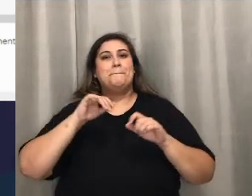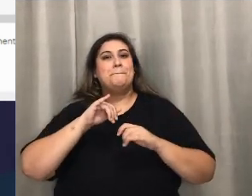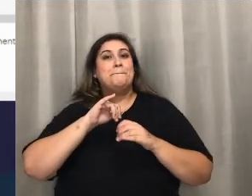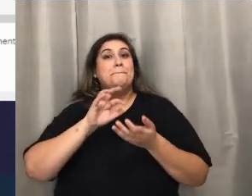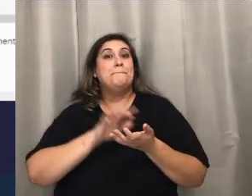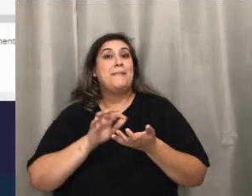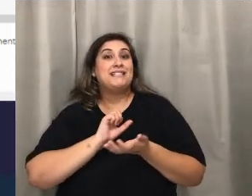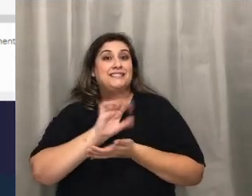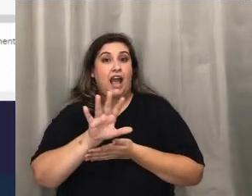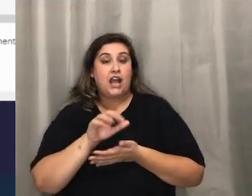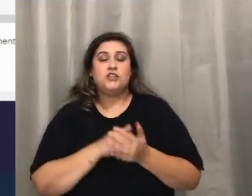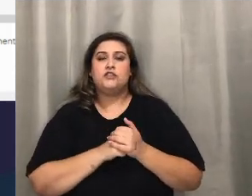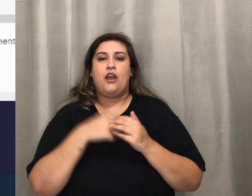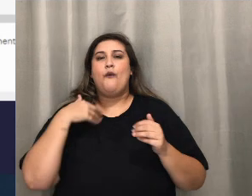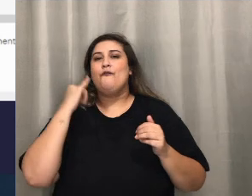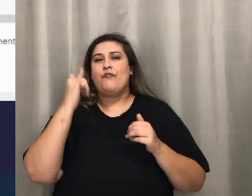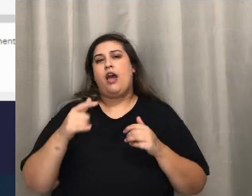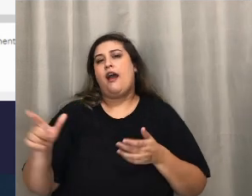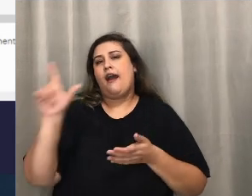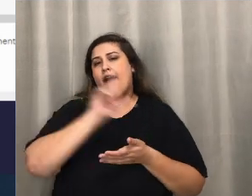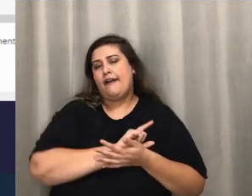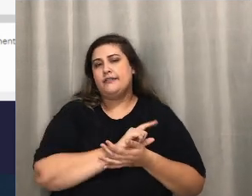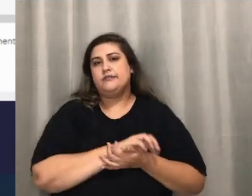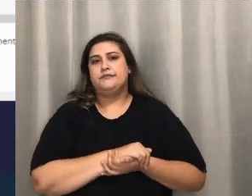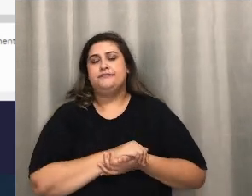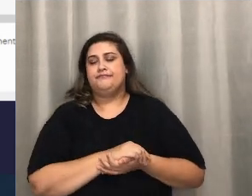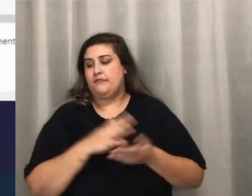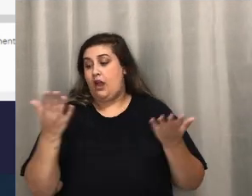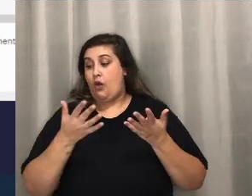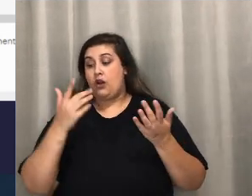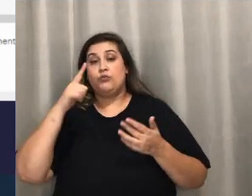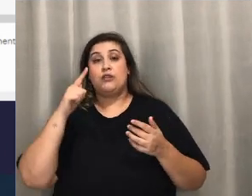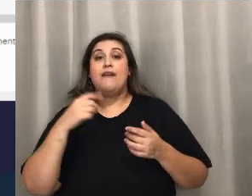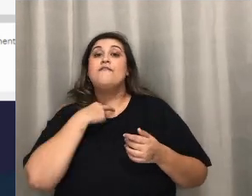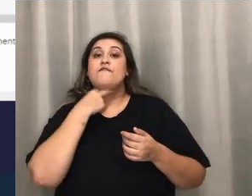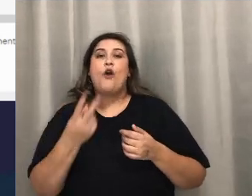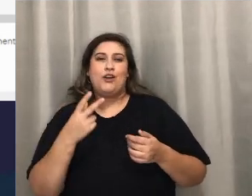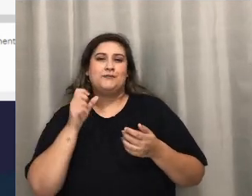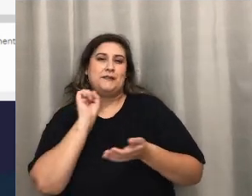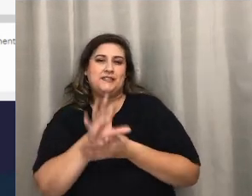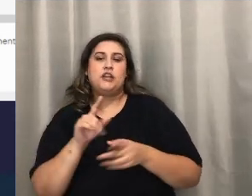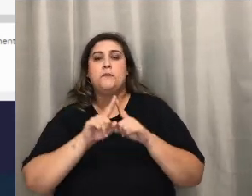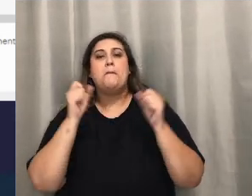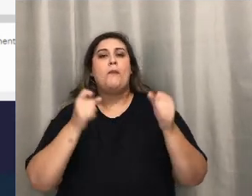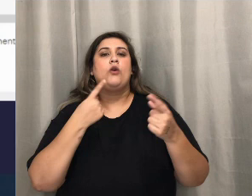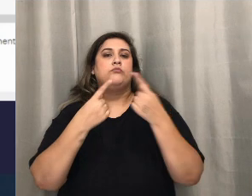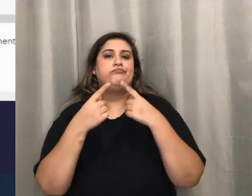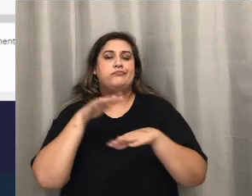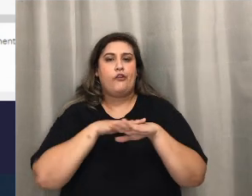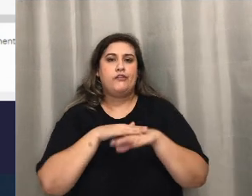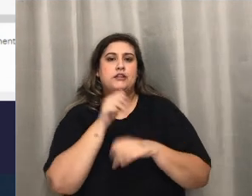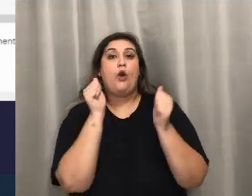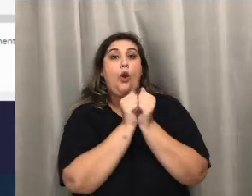anteriormente, por enquanto eu não tenho nenhuma mensagem de voz, mas nós podemos conversar com os nossos